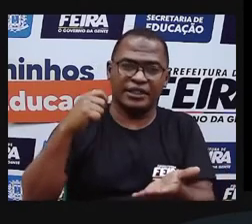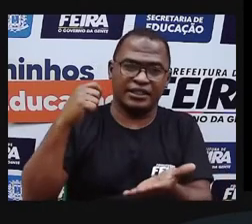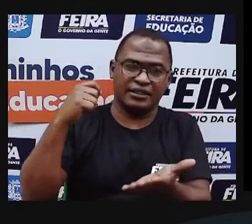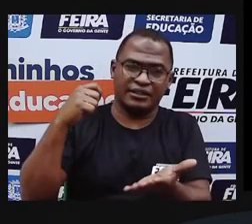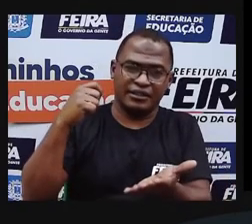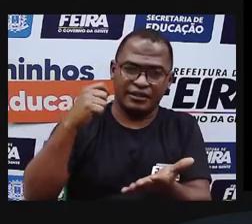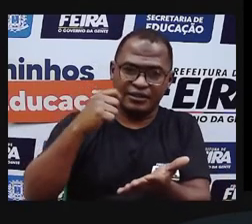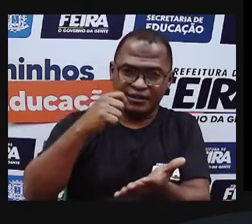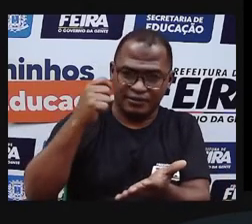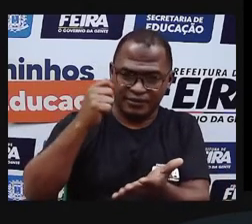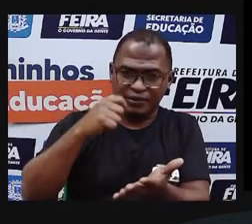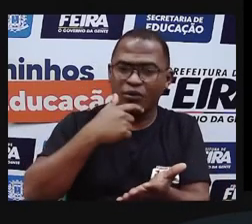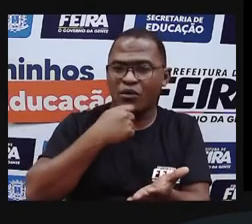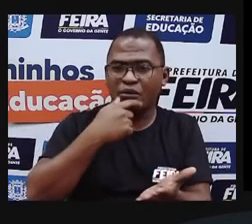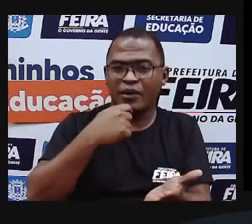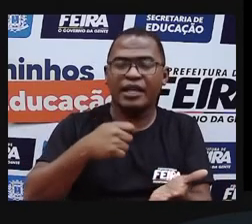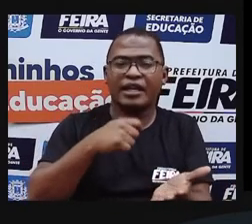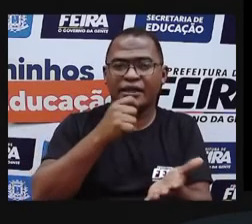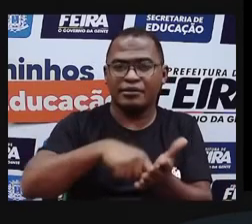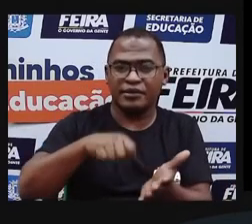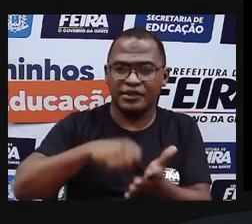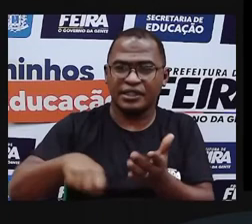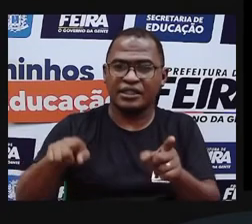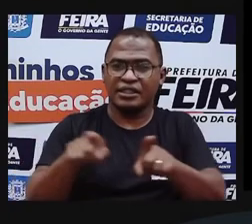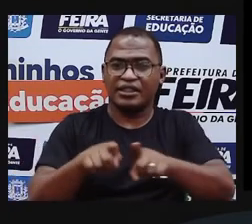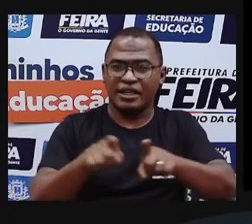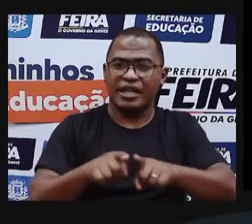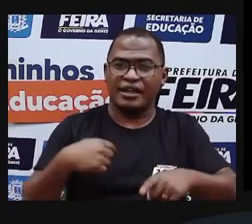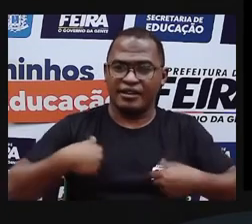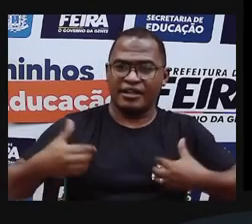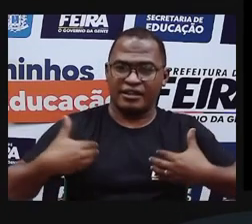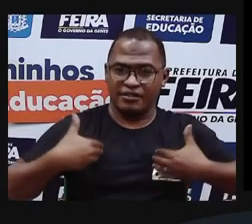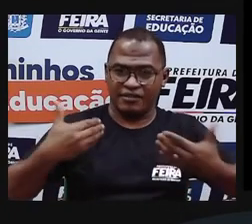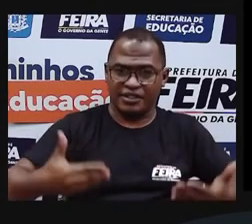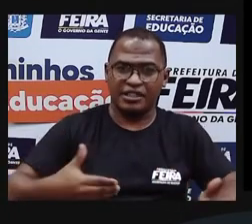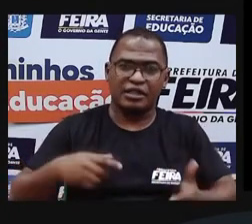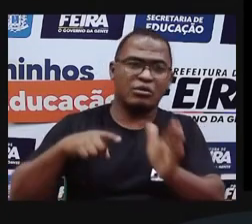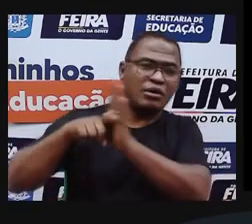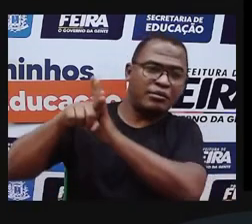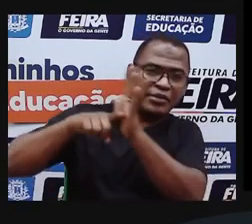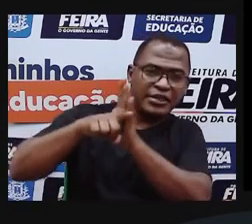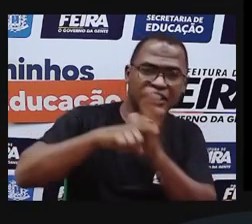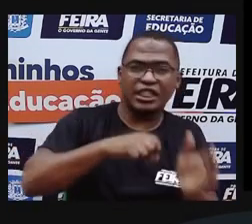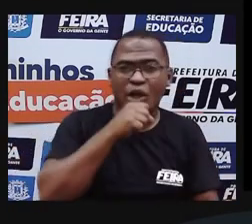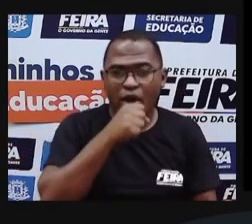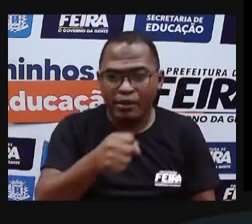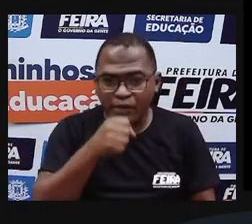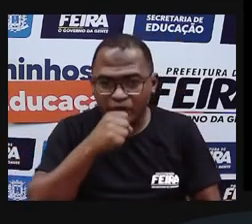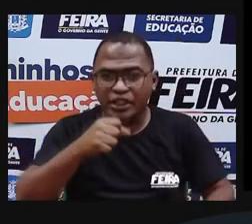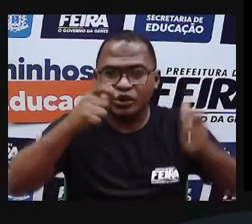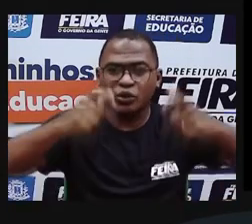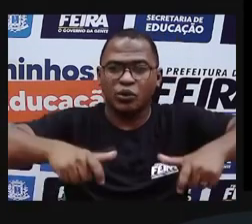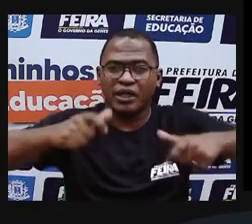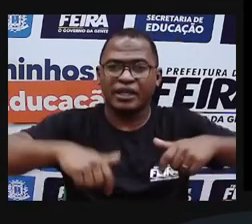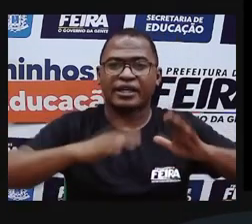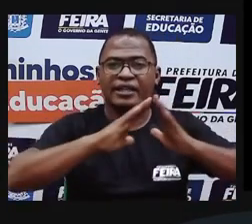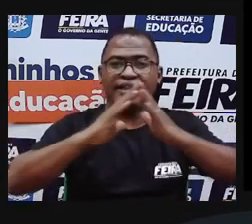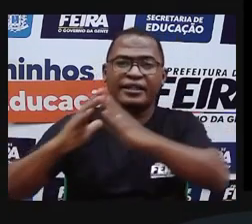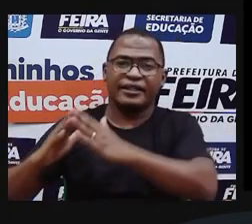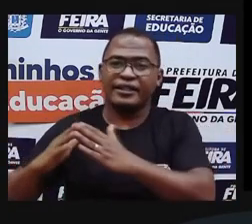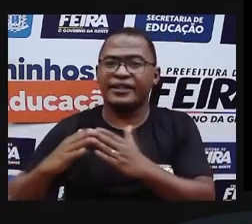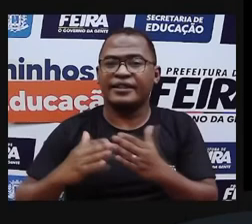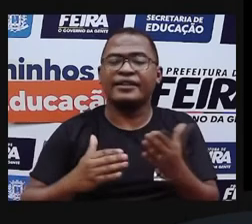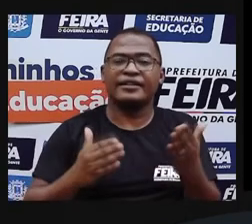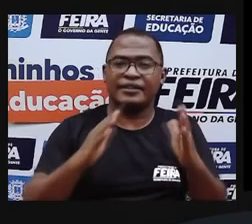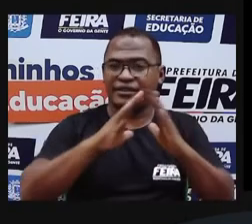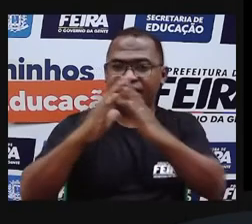fazer uma reportagem sobre a favela de Canindé. E por um acaso do destino, uma das casas que